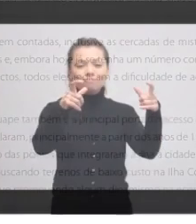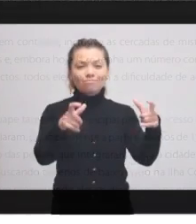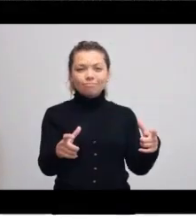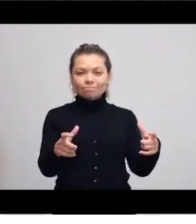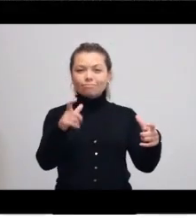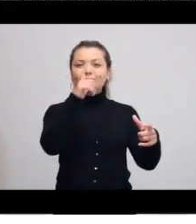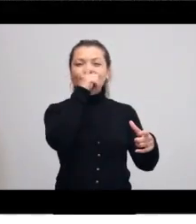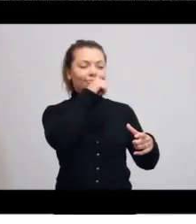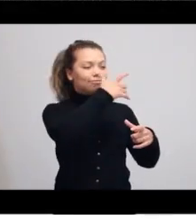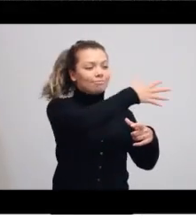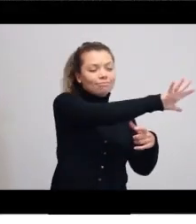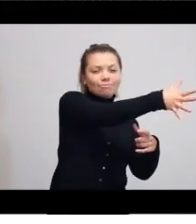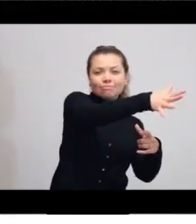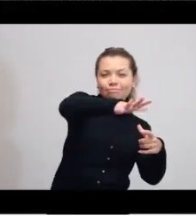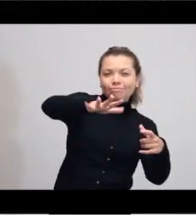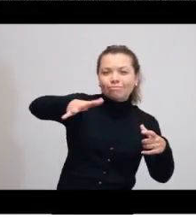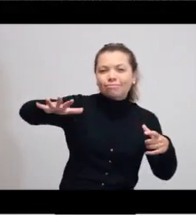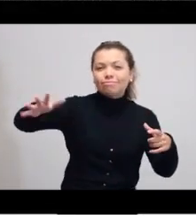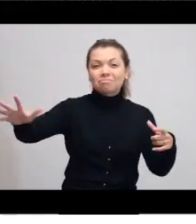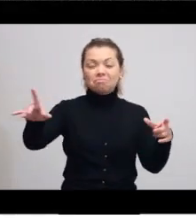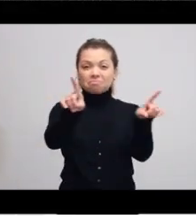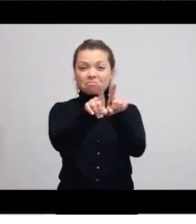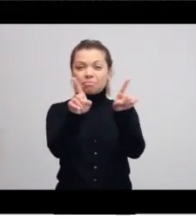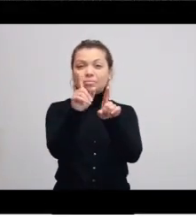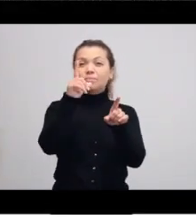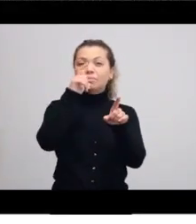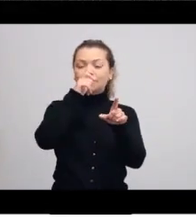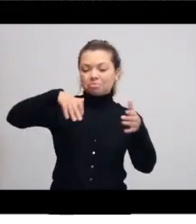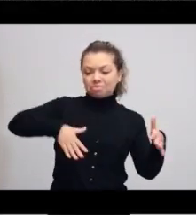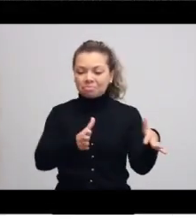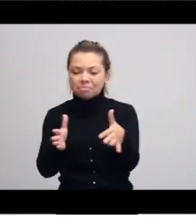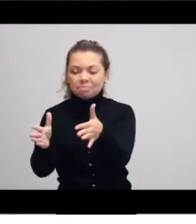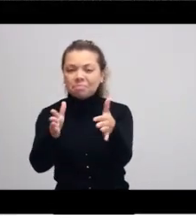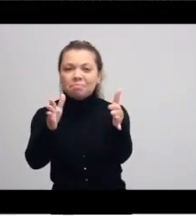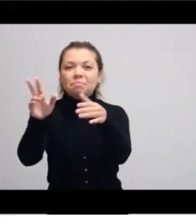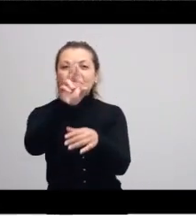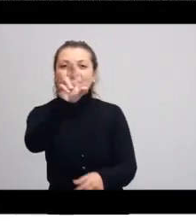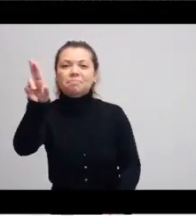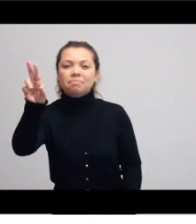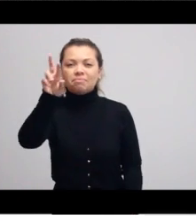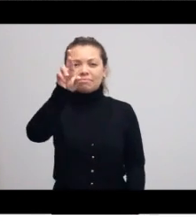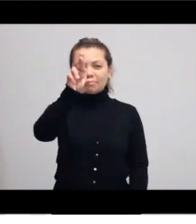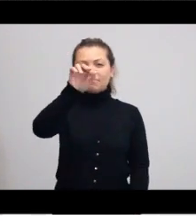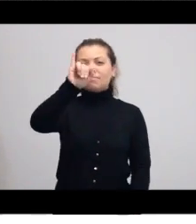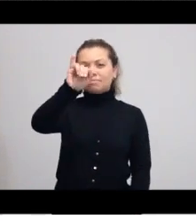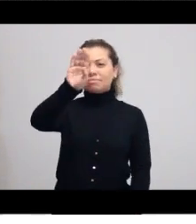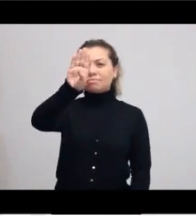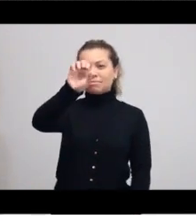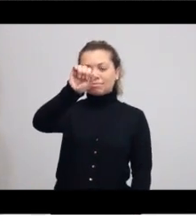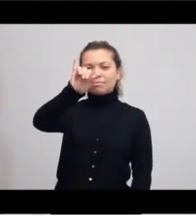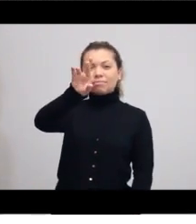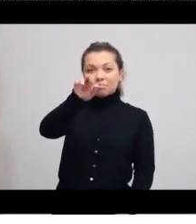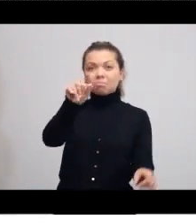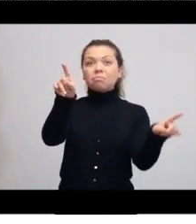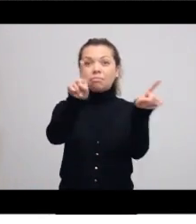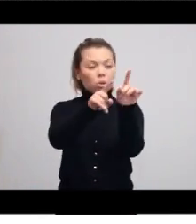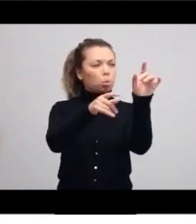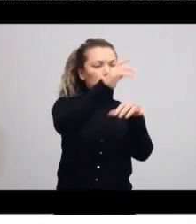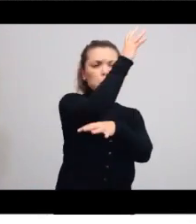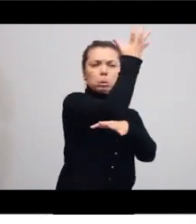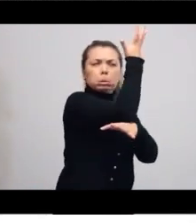A paisagem, com a presença das águas do mar e da água doce do rio Ribeira, em conjunto com a exuberante floresta atlântica, apontam